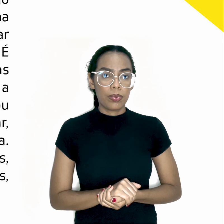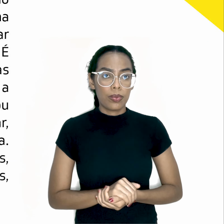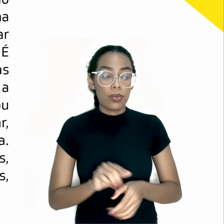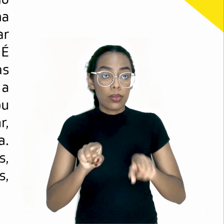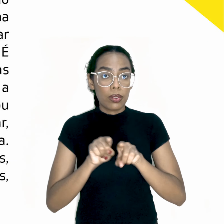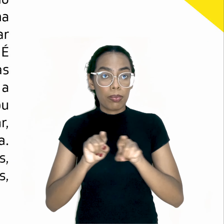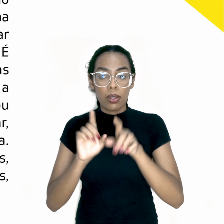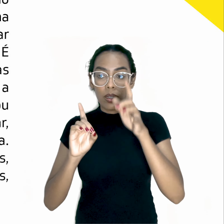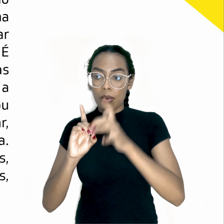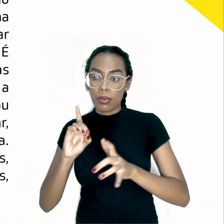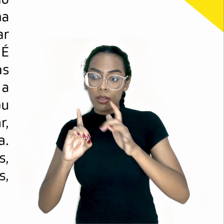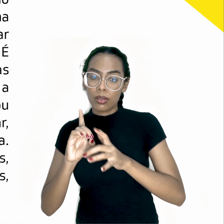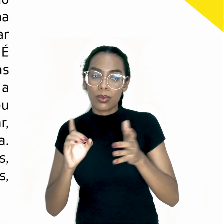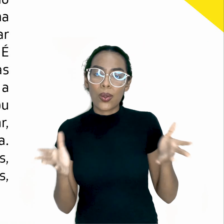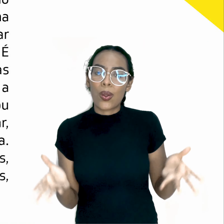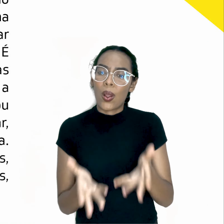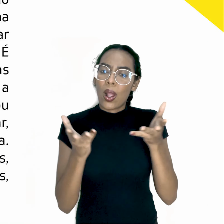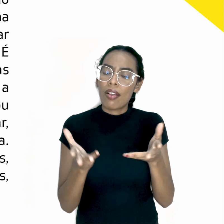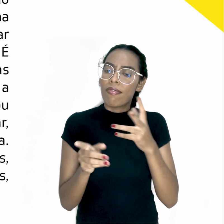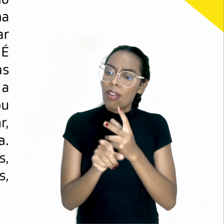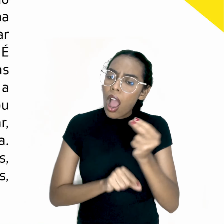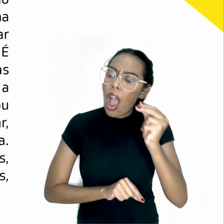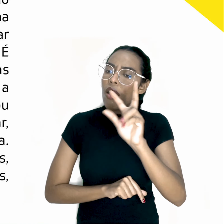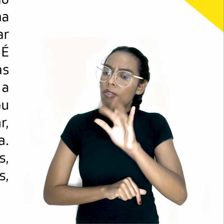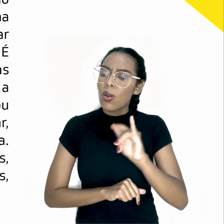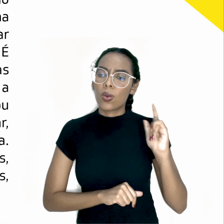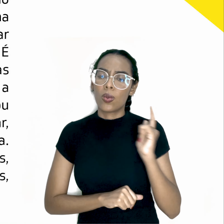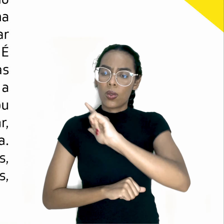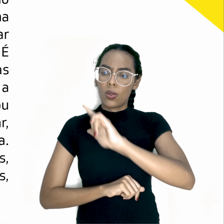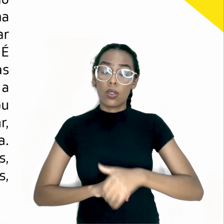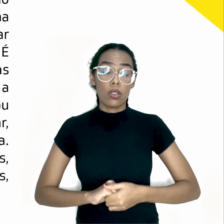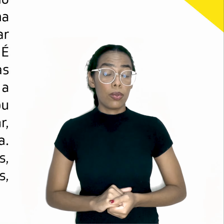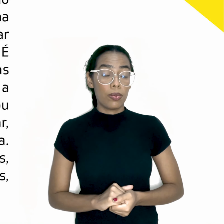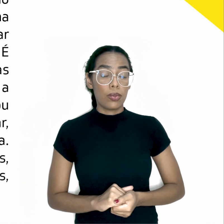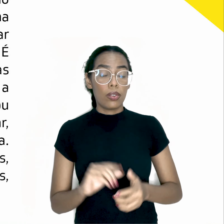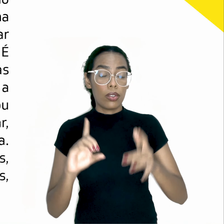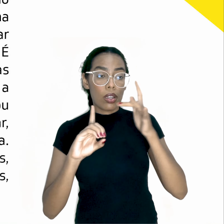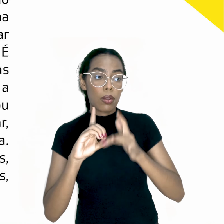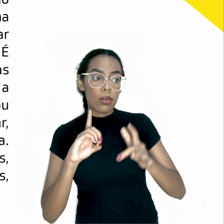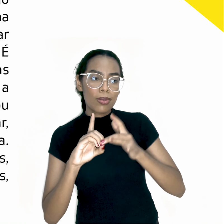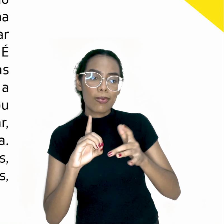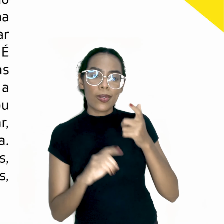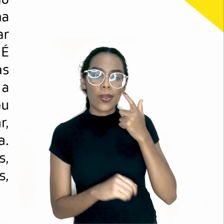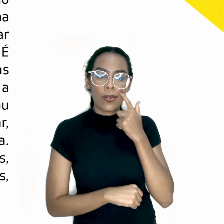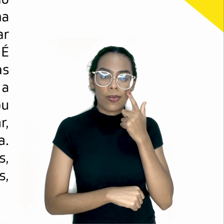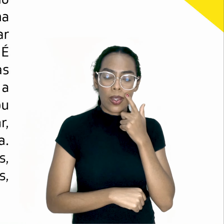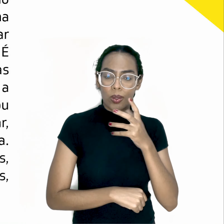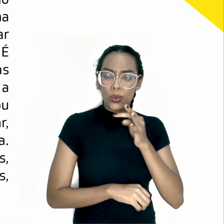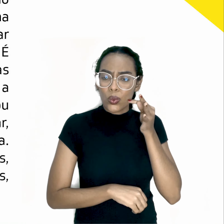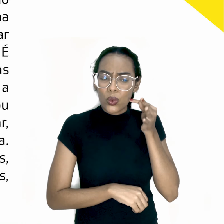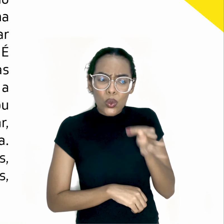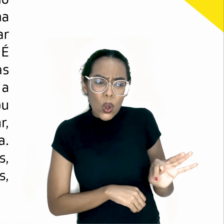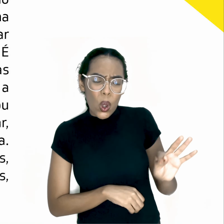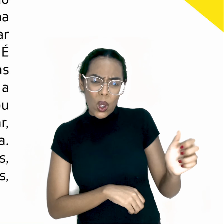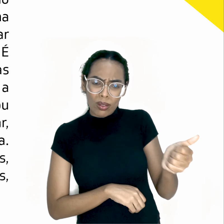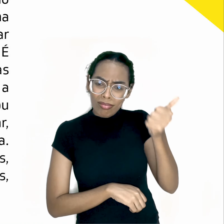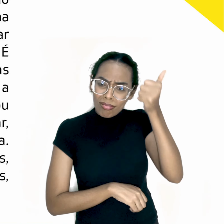tratar pessoas com deficiência como se as mesmas fossem exemplo de superação É capacitismo projetar suas dores,